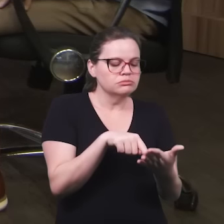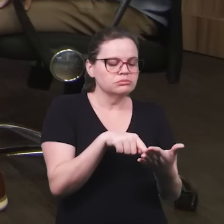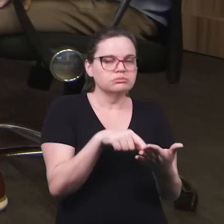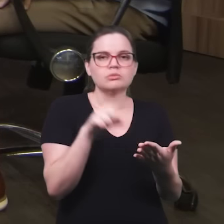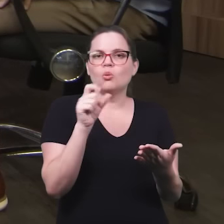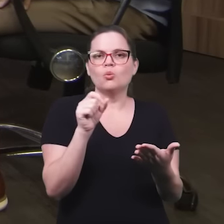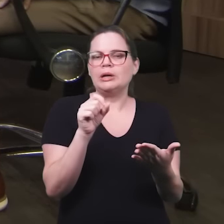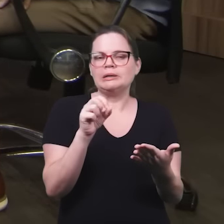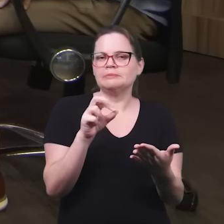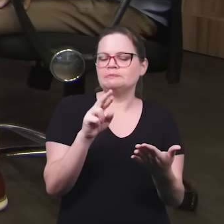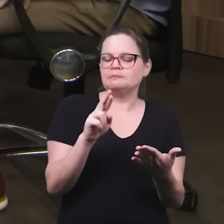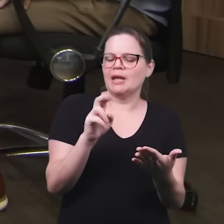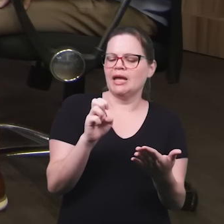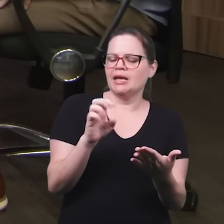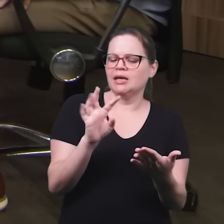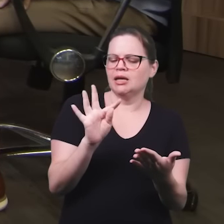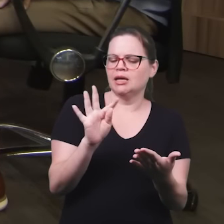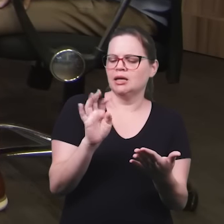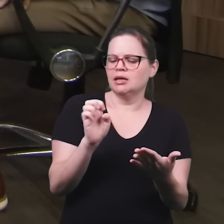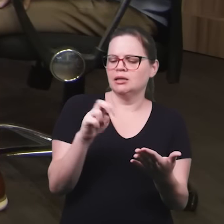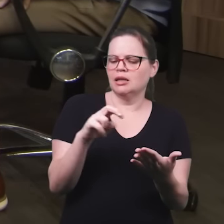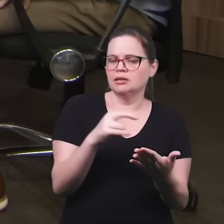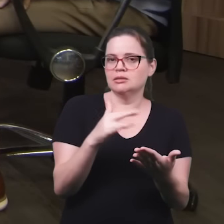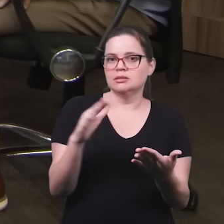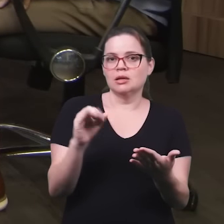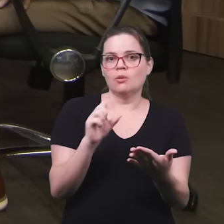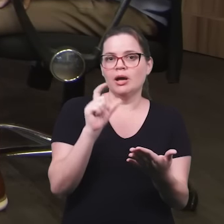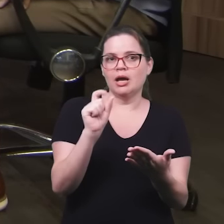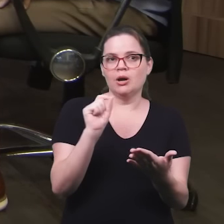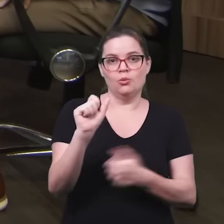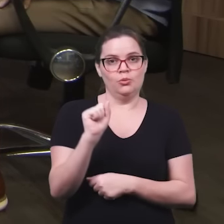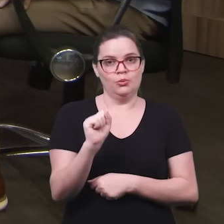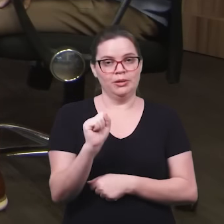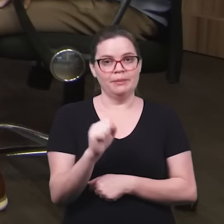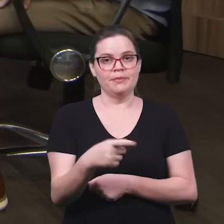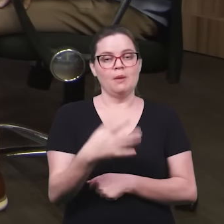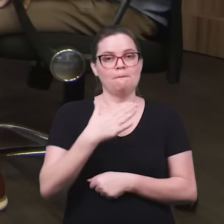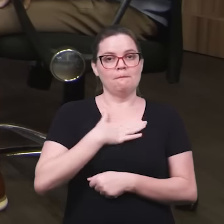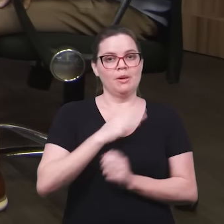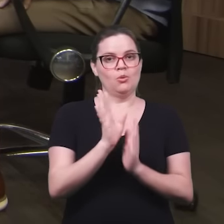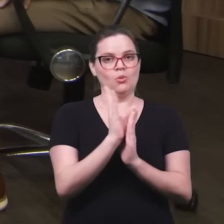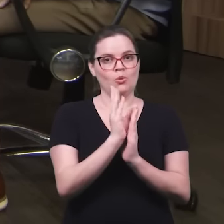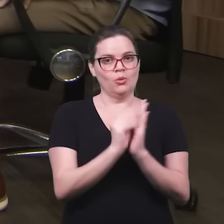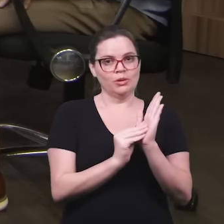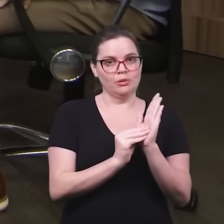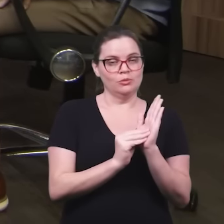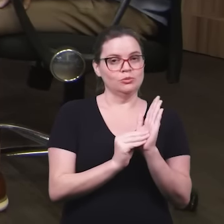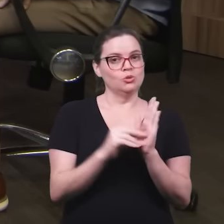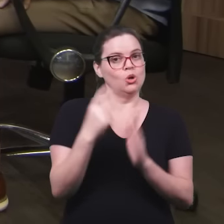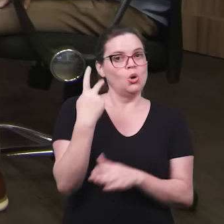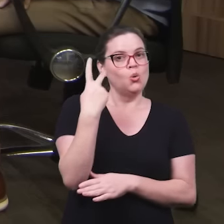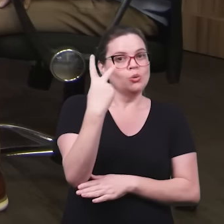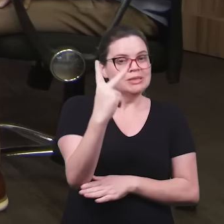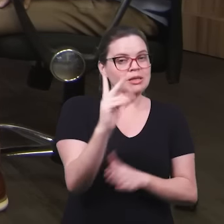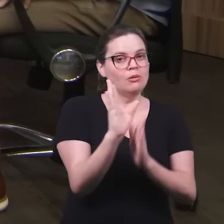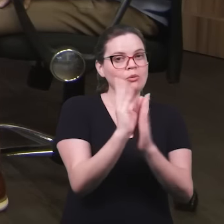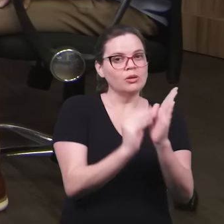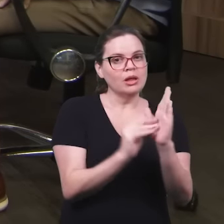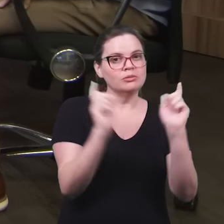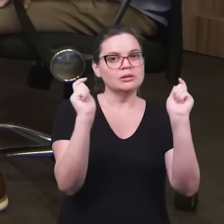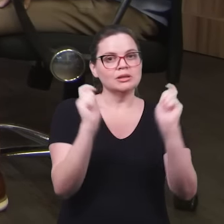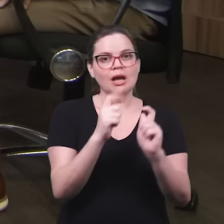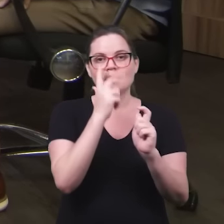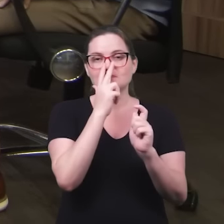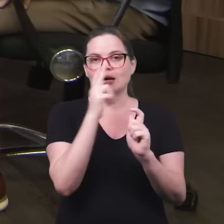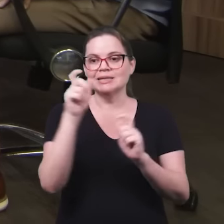O que é retenção? É o tempo que o seu conteúdo, que o meu conteúdo, consegue manter o espectador ou